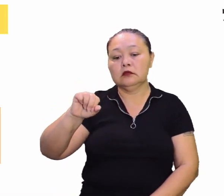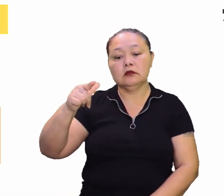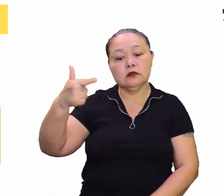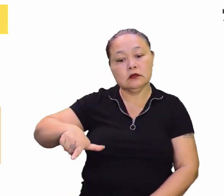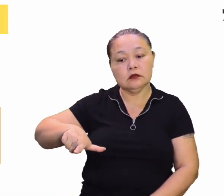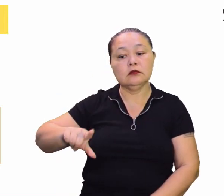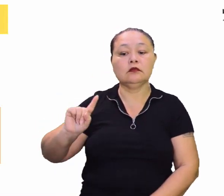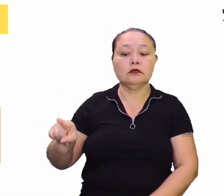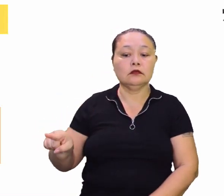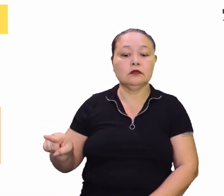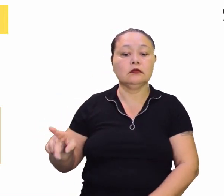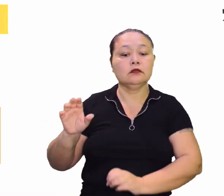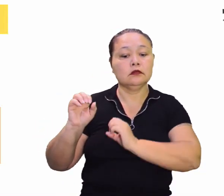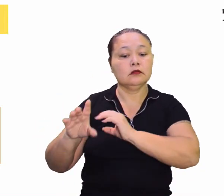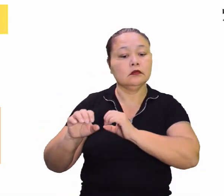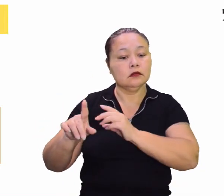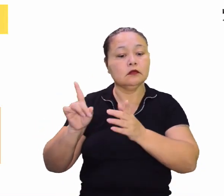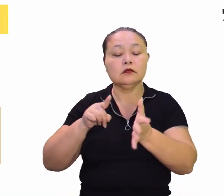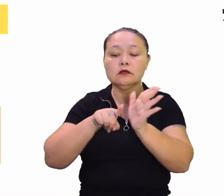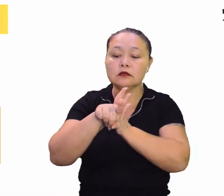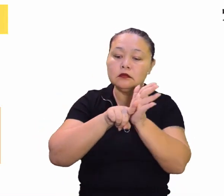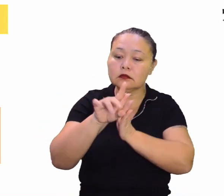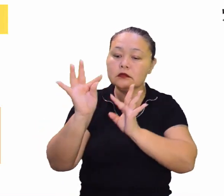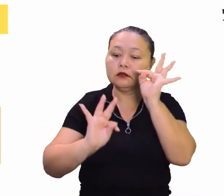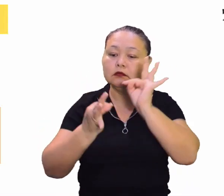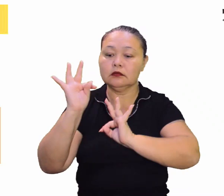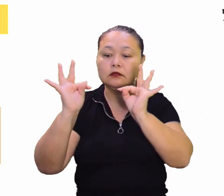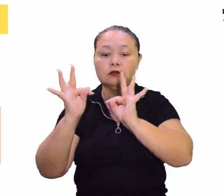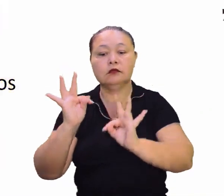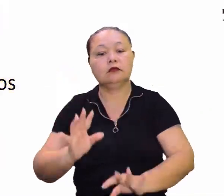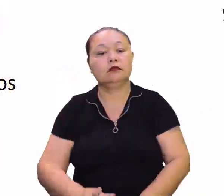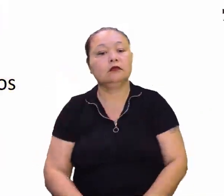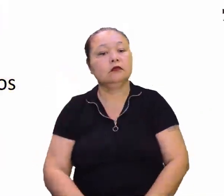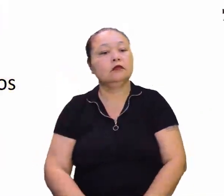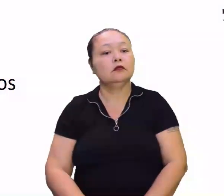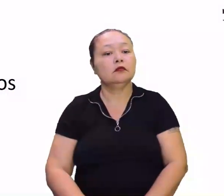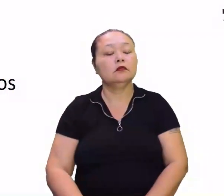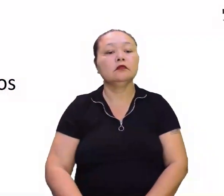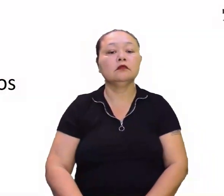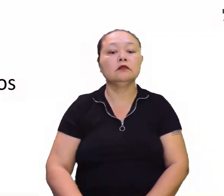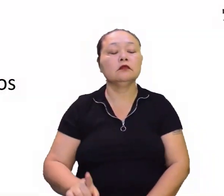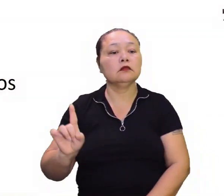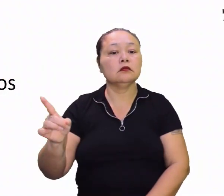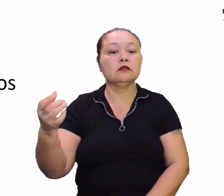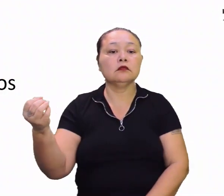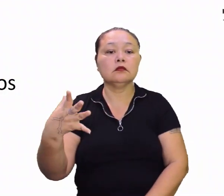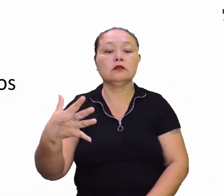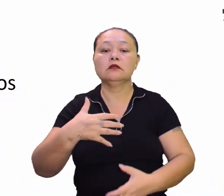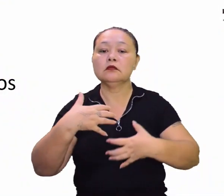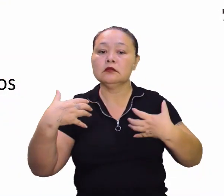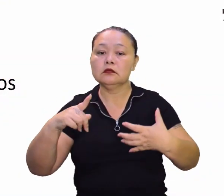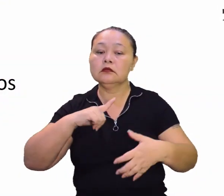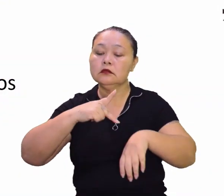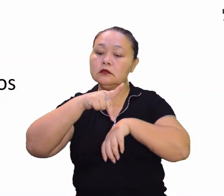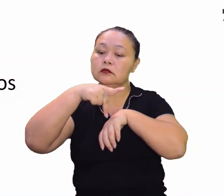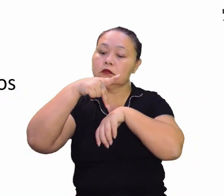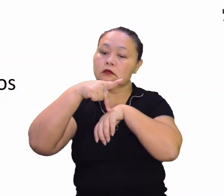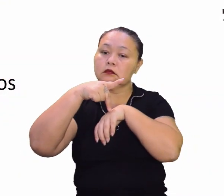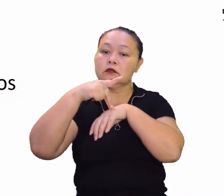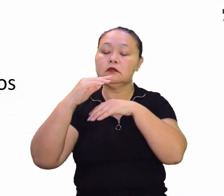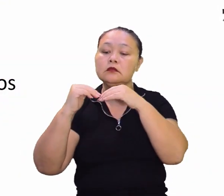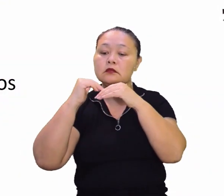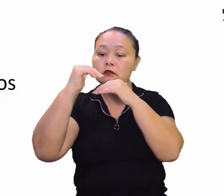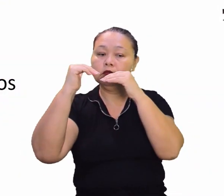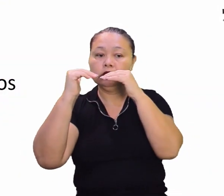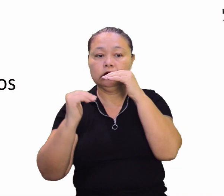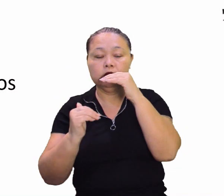novo, educação. Muito bem. E pesquisa em tecnologia. Exato. Então, os novos tigres asiáticos são